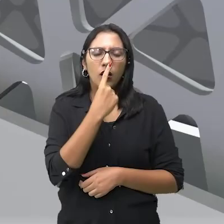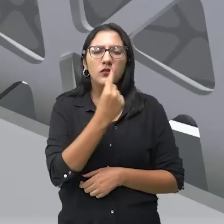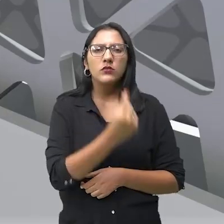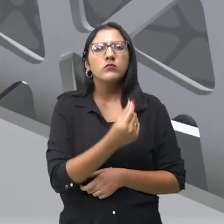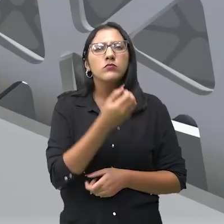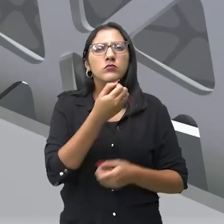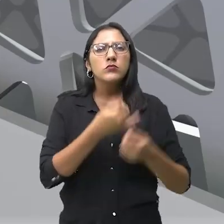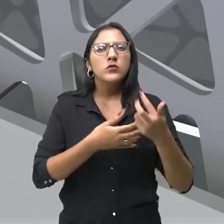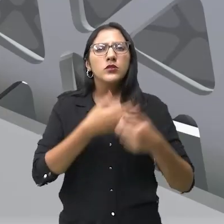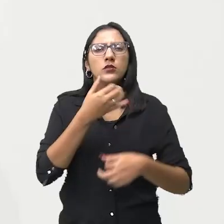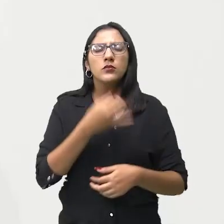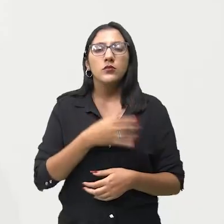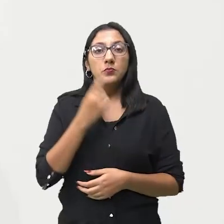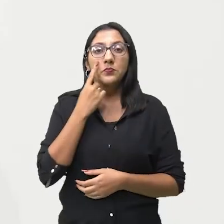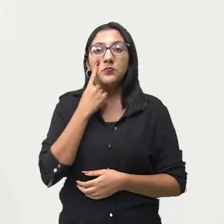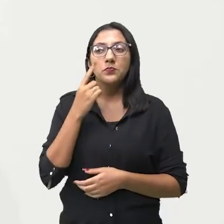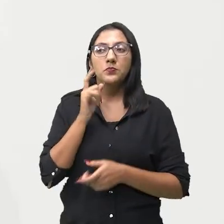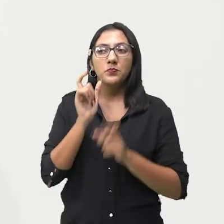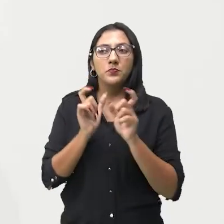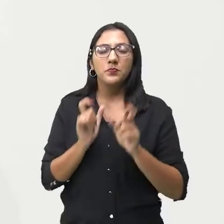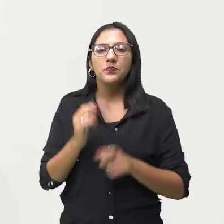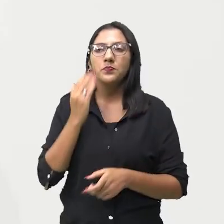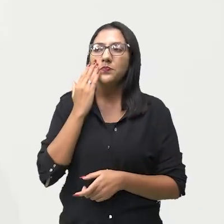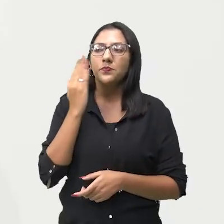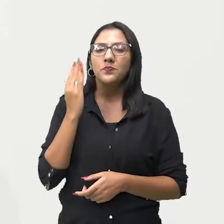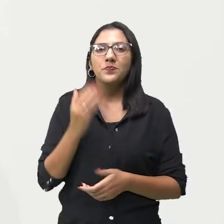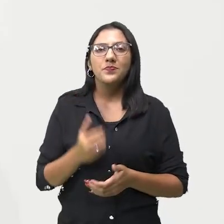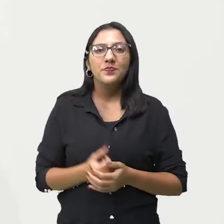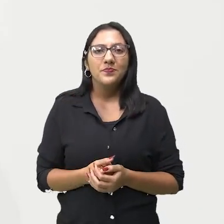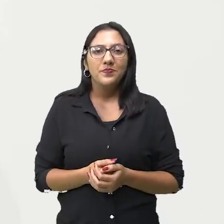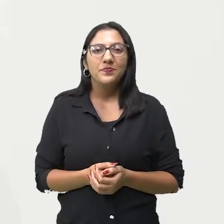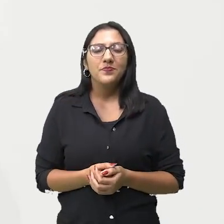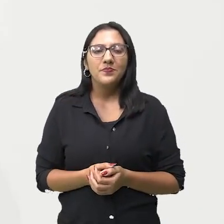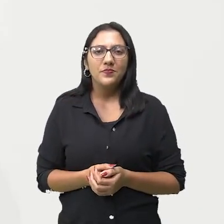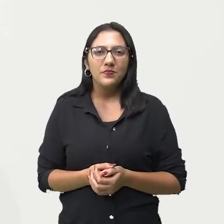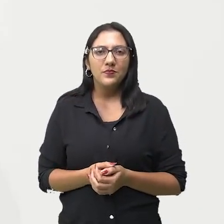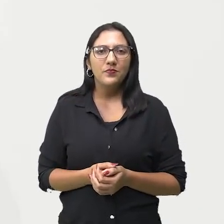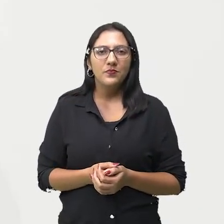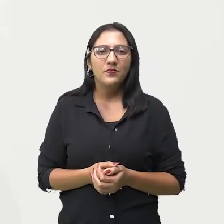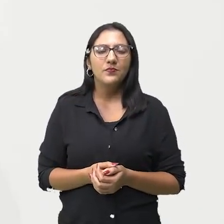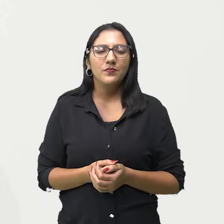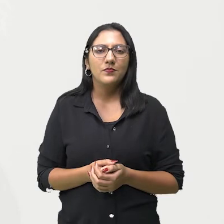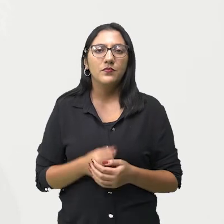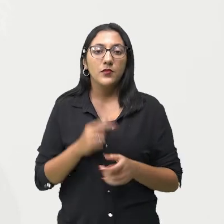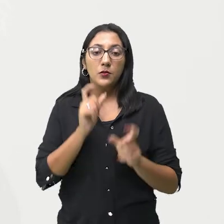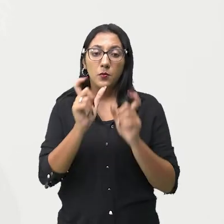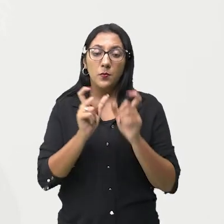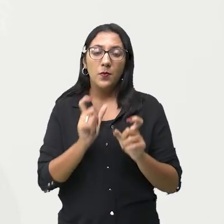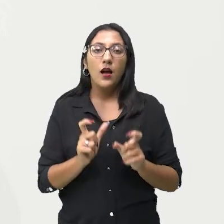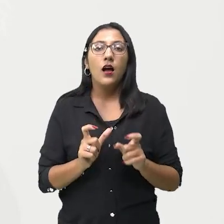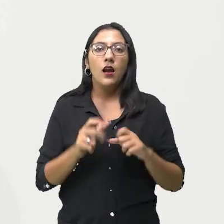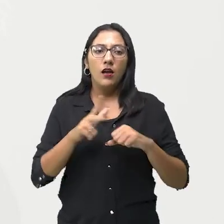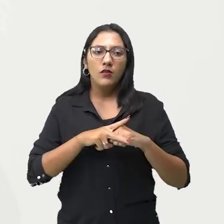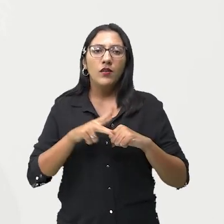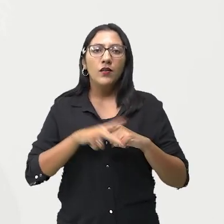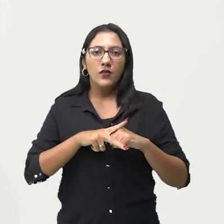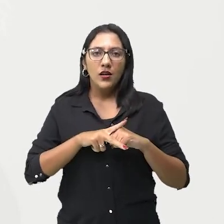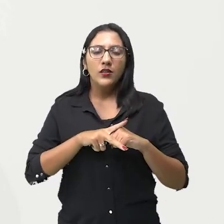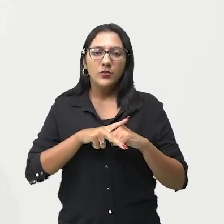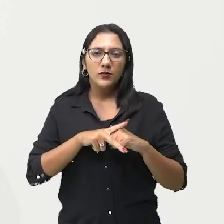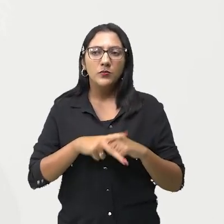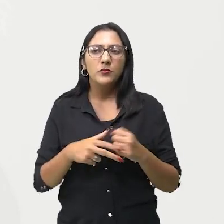de verbos? Olhem só, na nossa tela a gente tem... Ele usa um verbo no pretérito